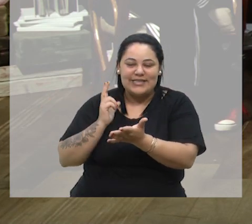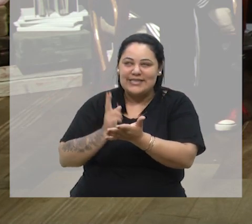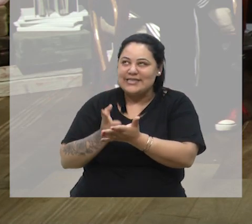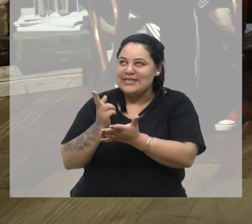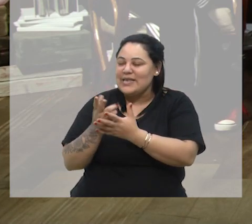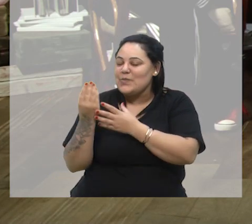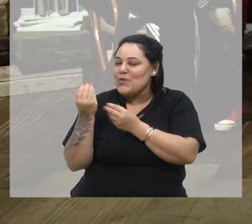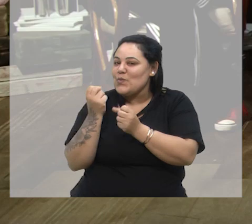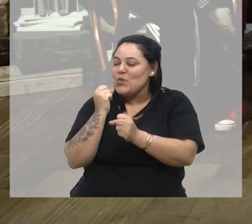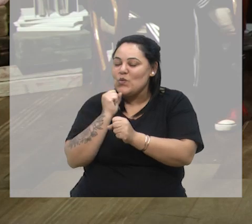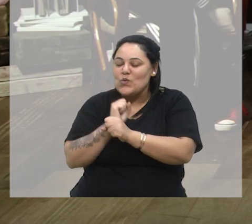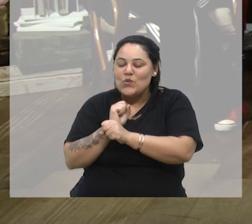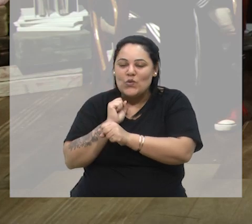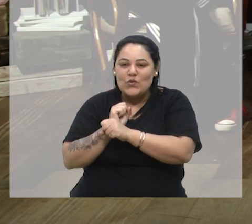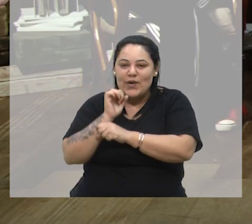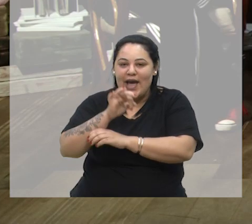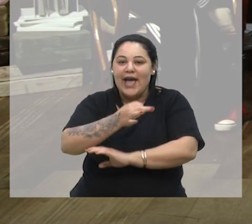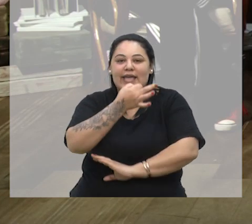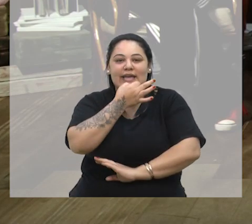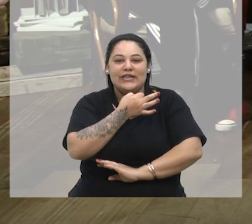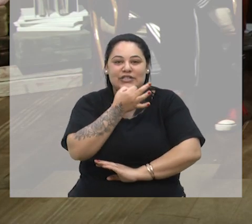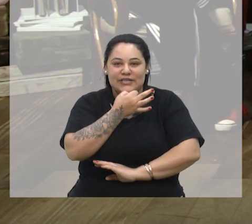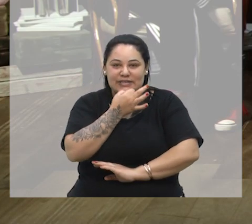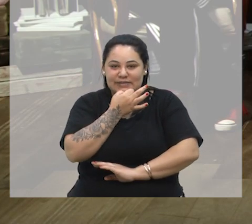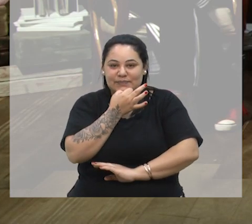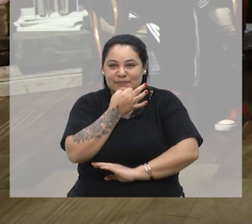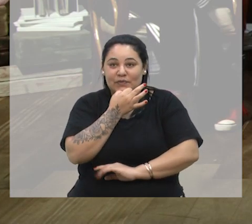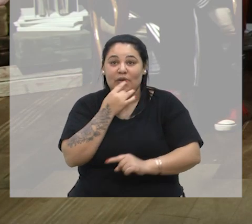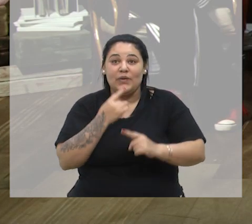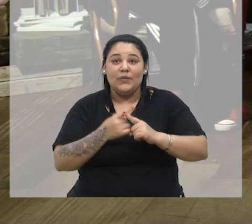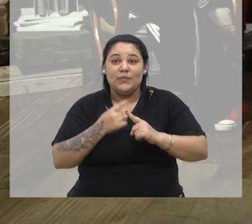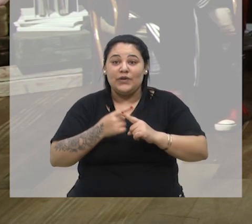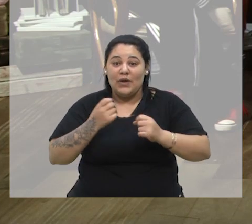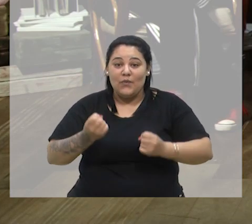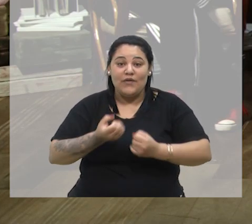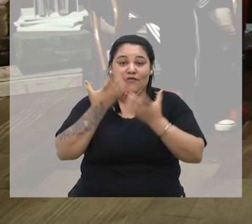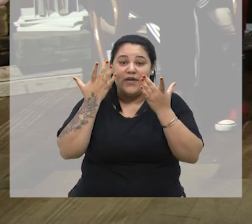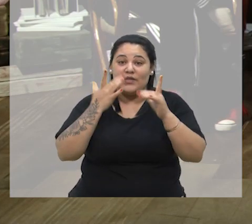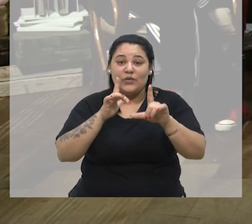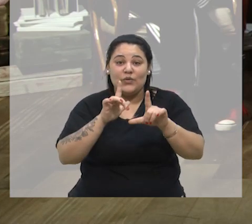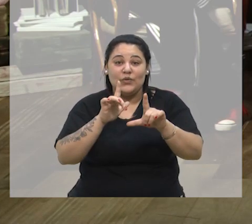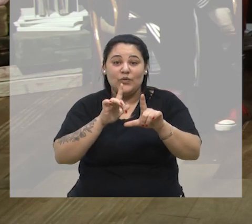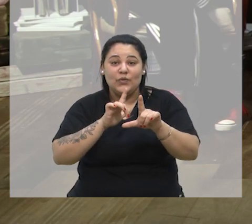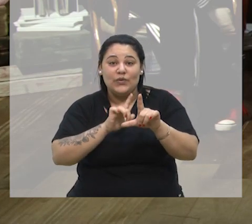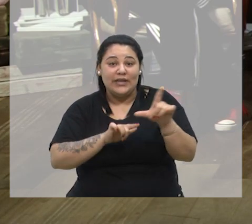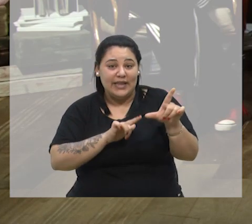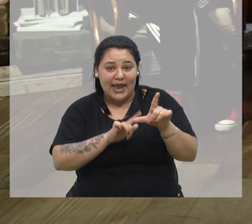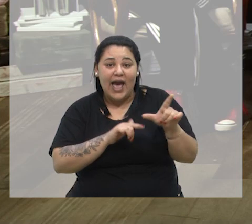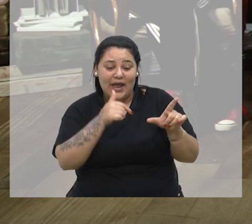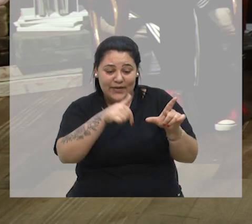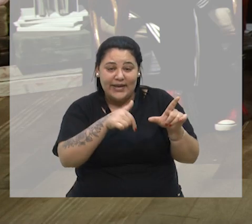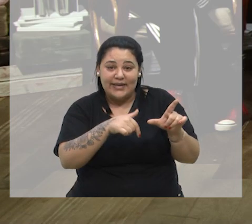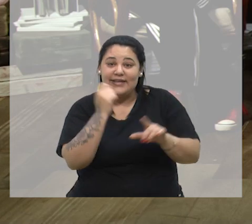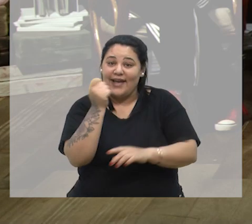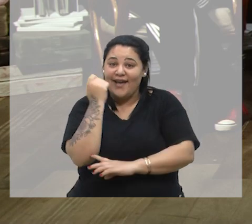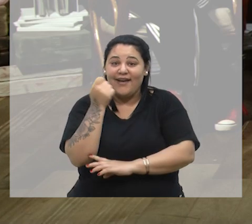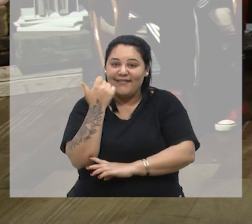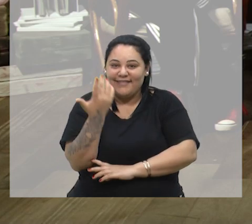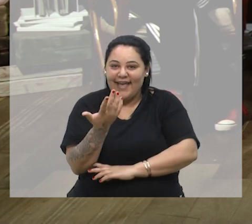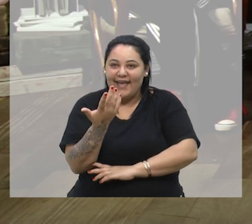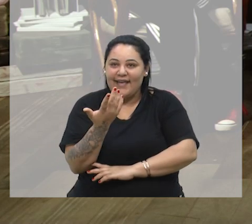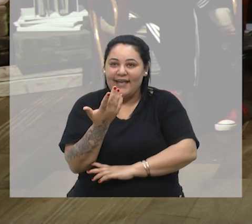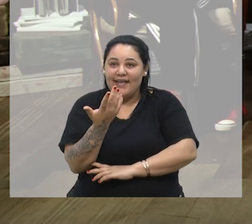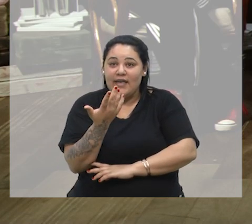mais esperados do ano, né? Por ser um dos maiores eventos literários aqui da Serra Gaúcha e que